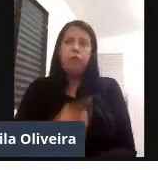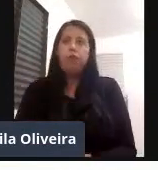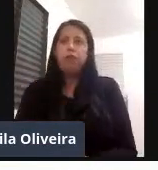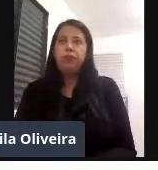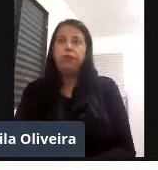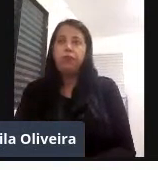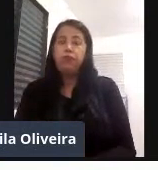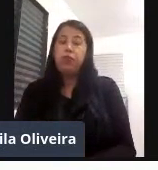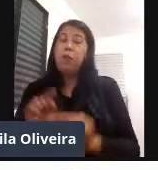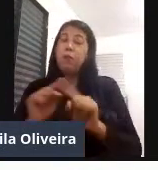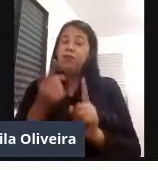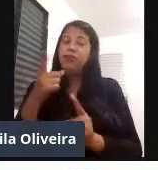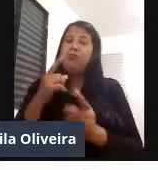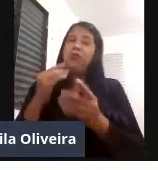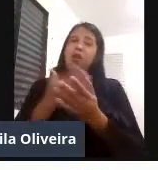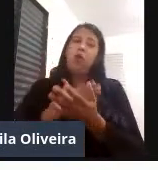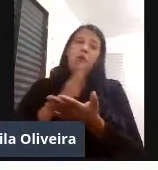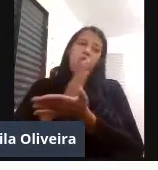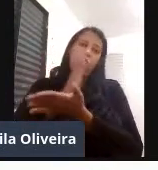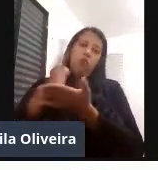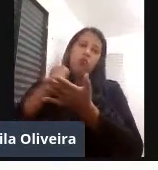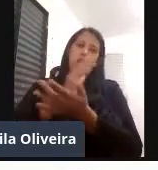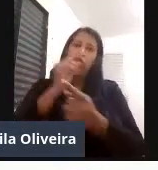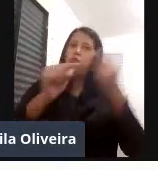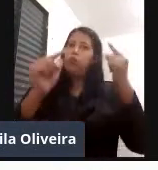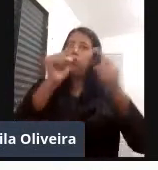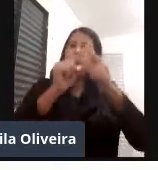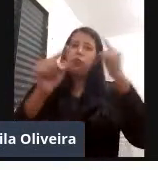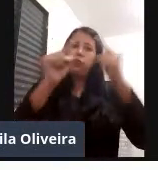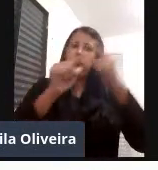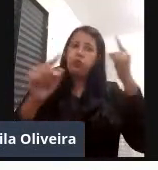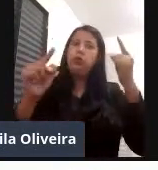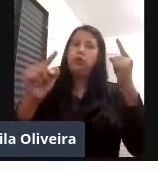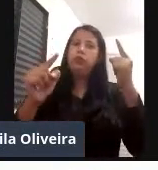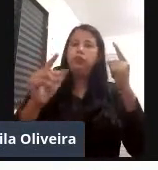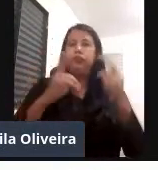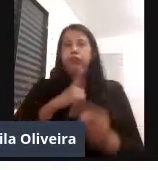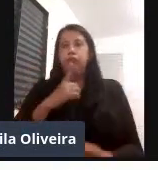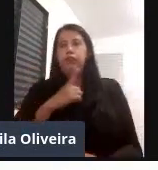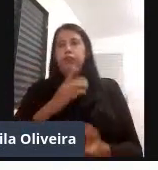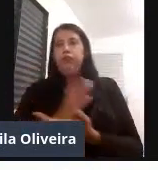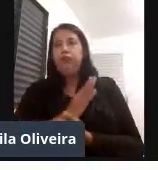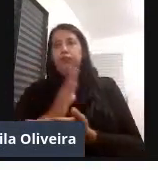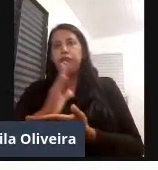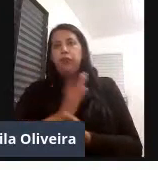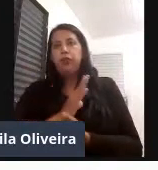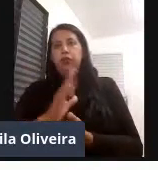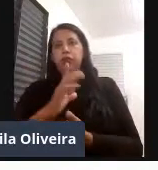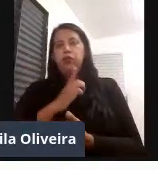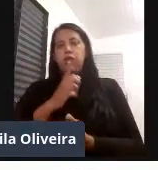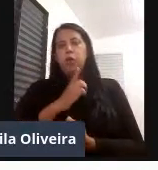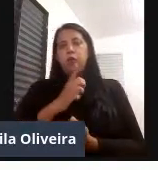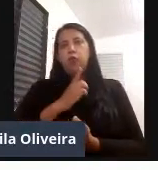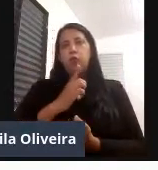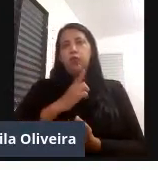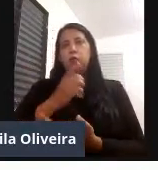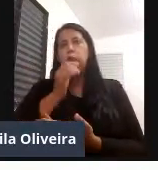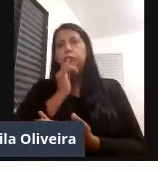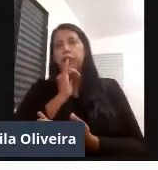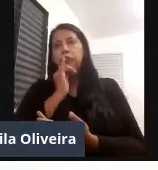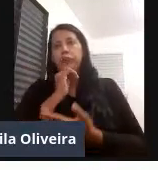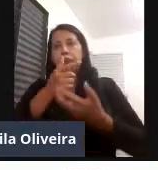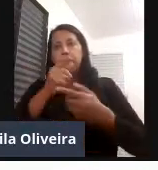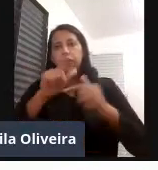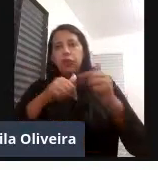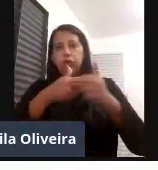assim, restrição de acesso a esses materiais, porque o usuário, alguns materiais ele consegue fazer